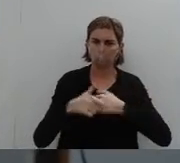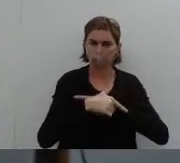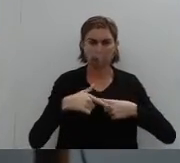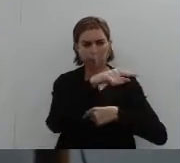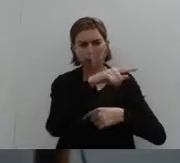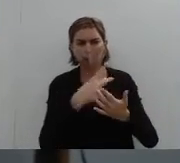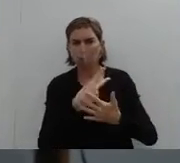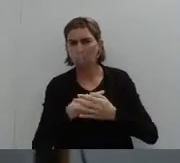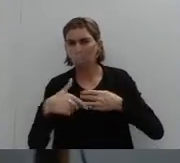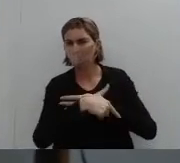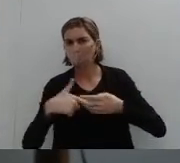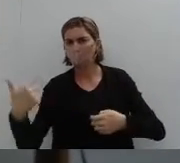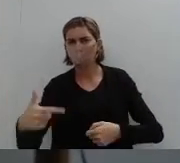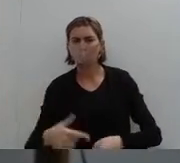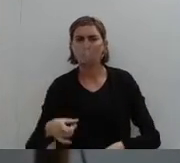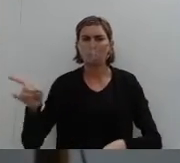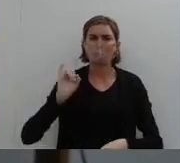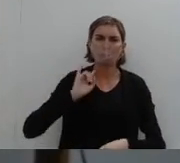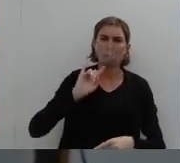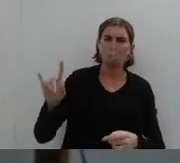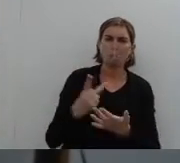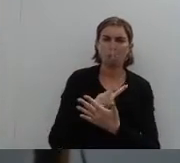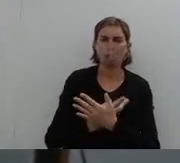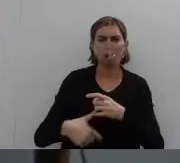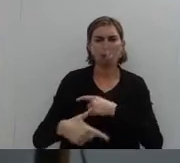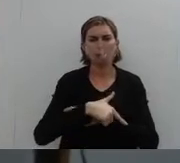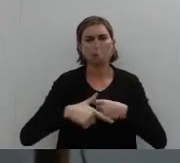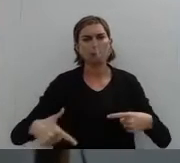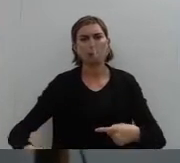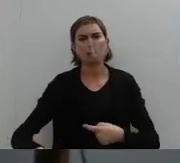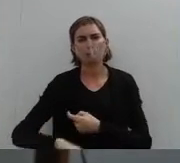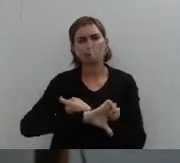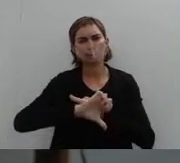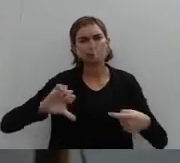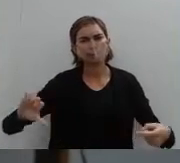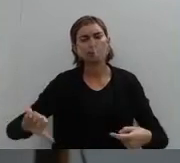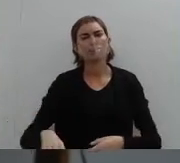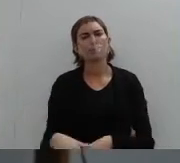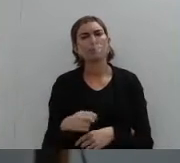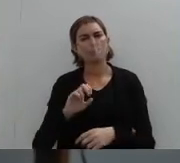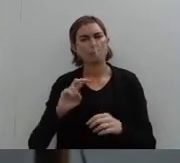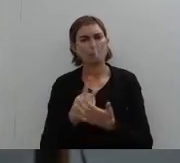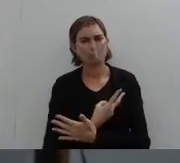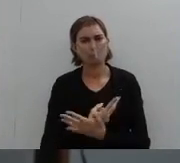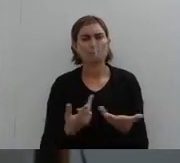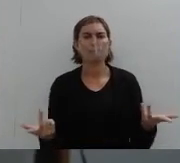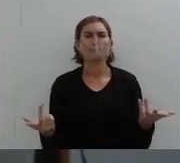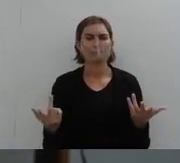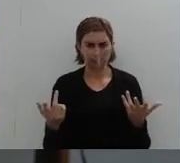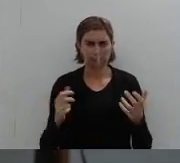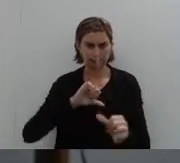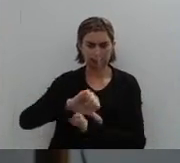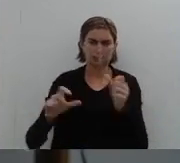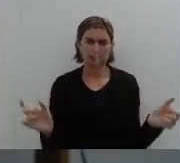ou fulano é imoral, querendo dizer que ele agiu de maneira ética, e trocar os termos. Vamos esclarecer isso